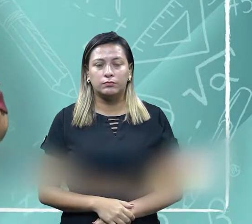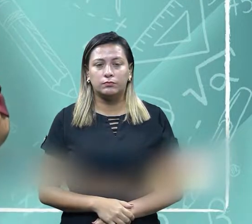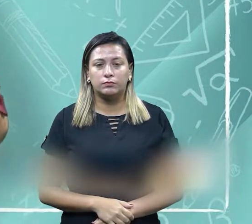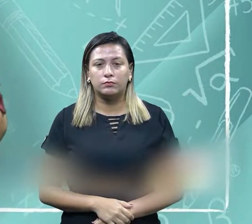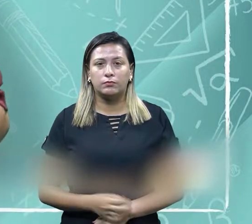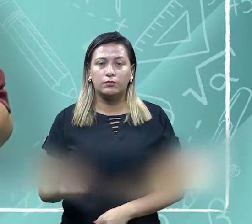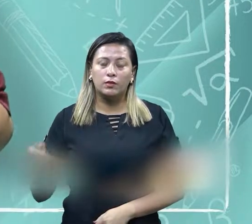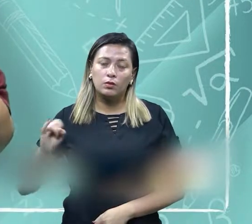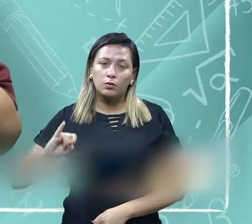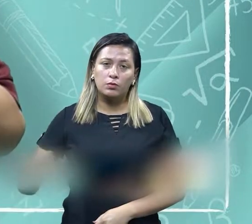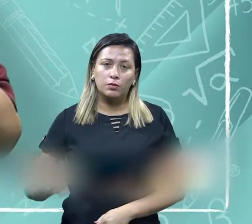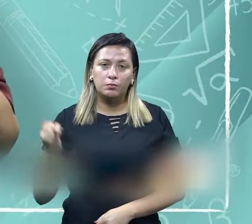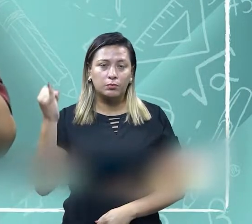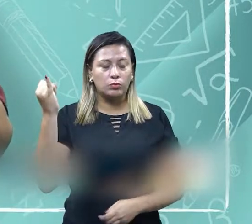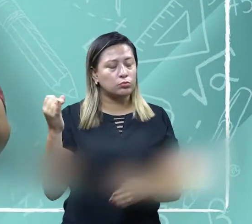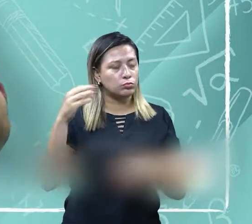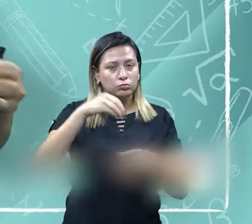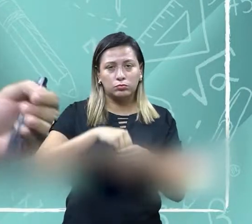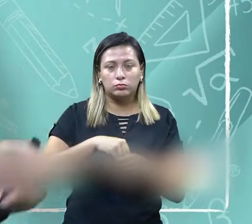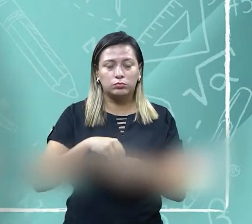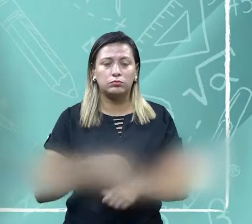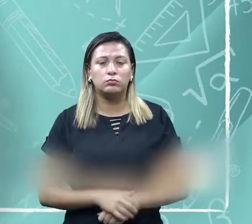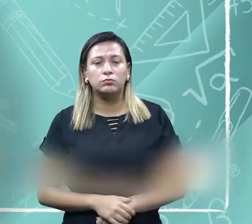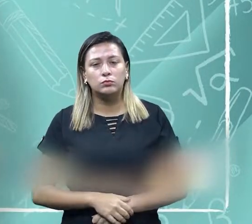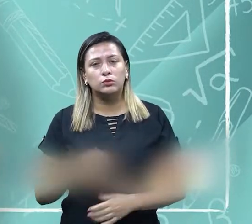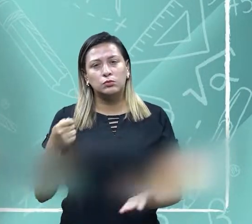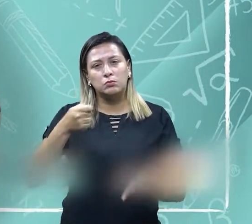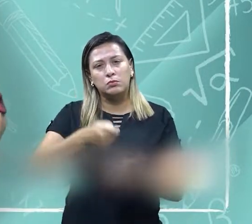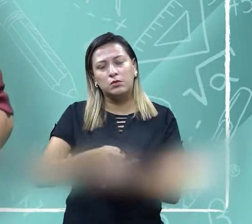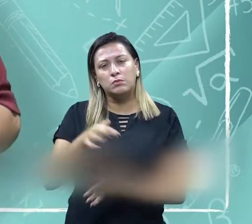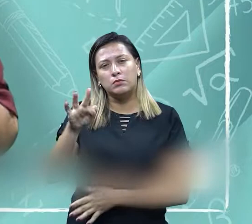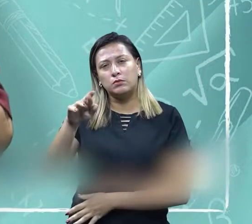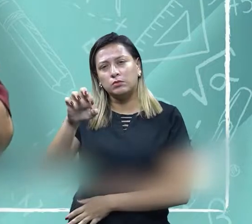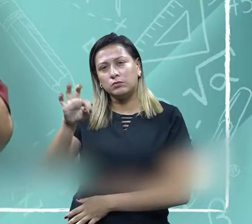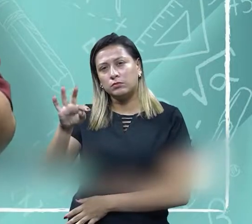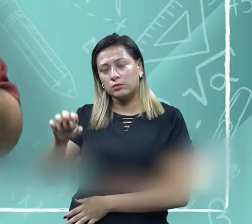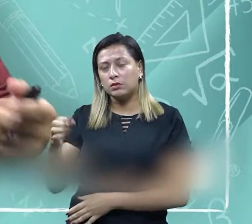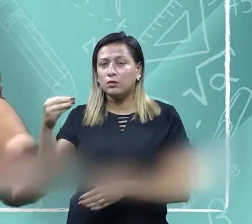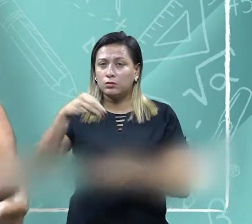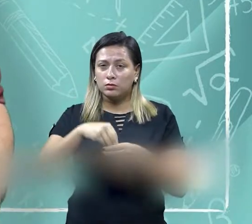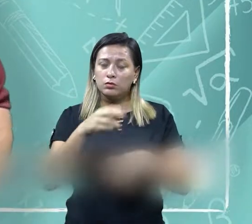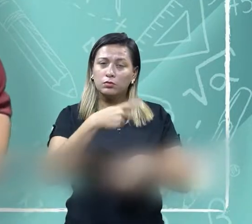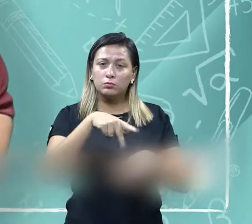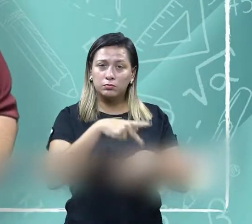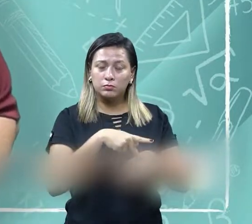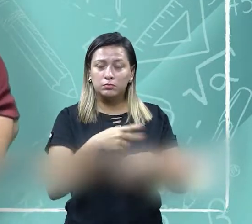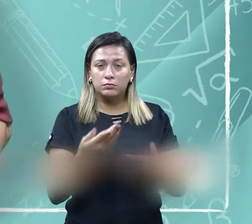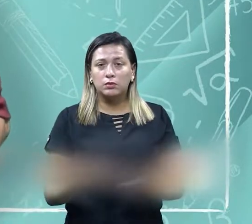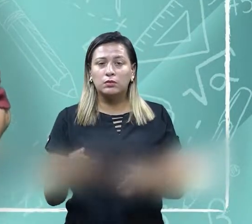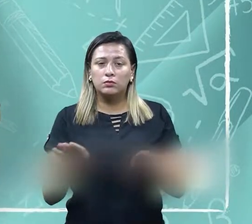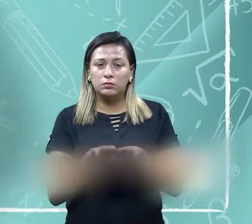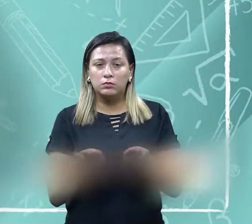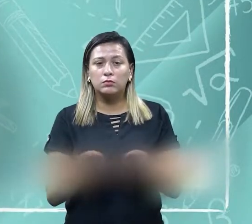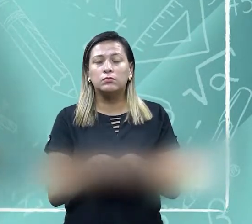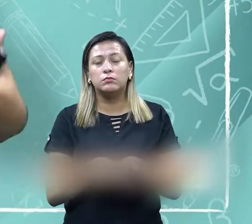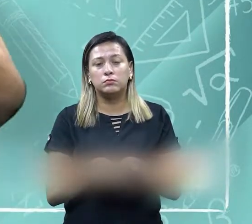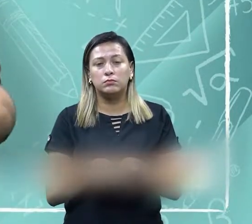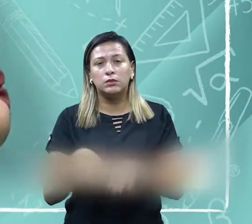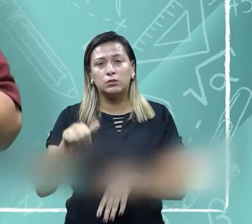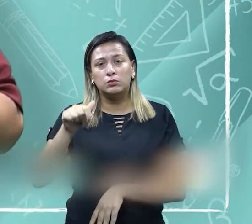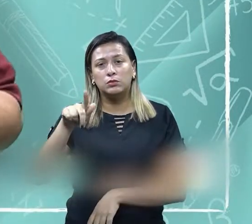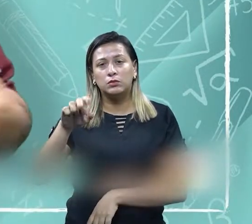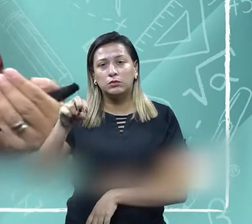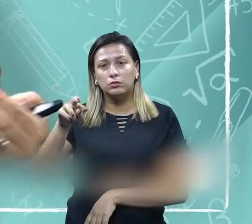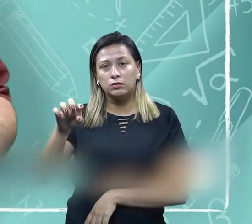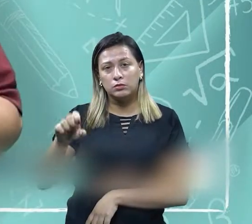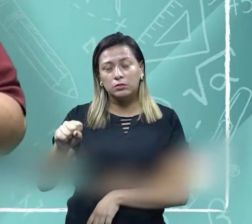interno, os pagamentos de fretes internos, os agentes que são envolvidos, que nós já falamos sobre os agentes, quem